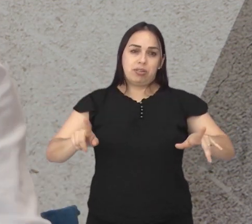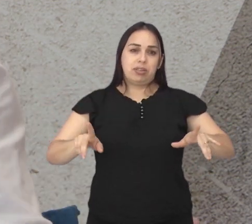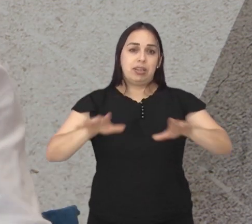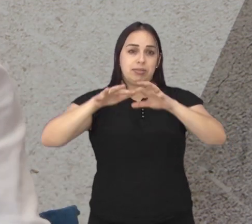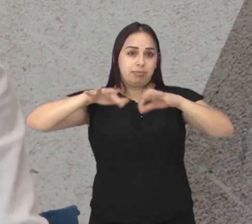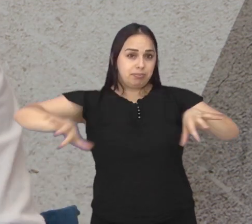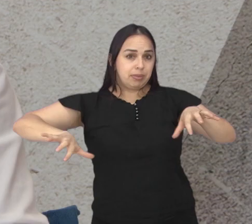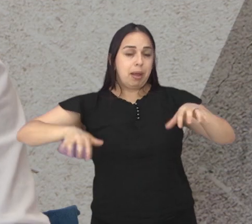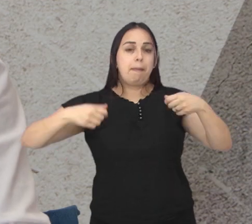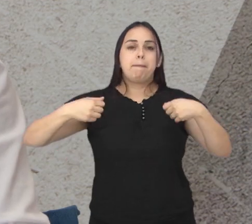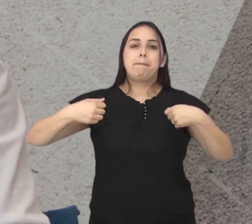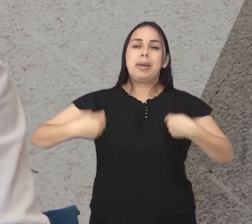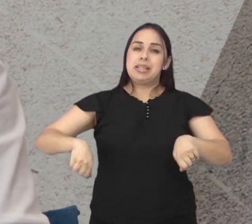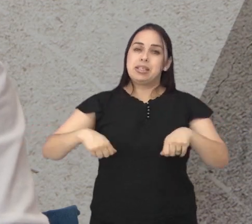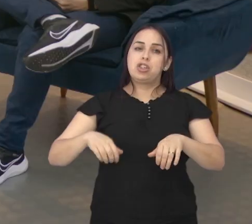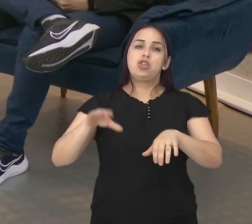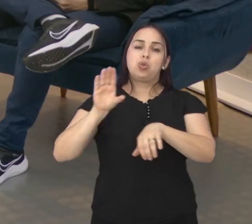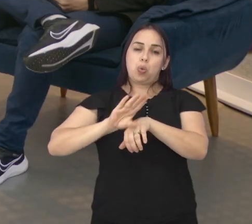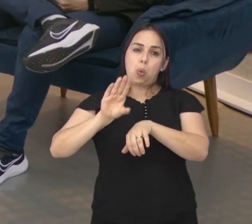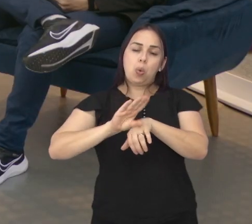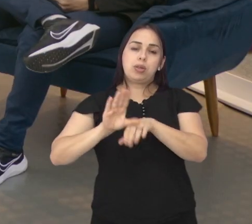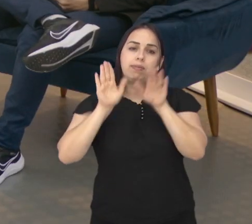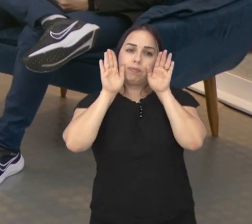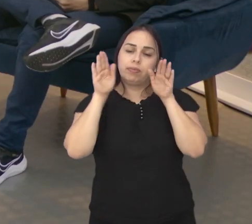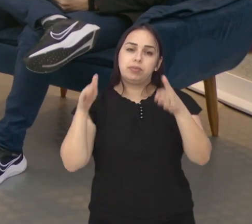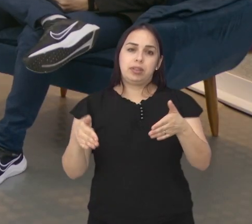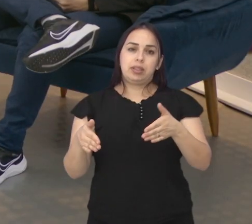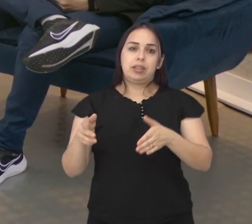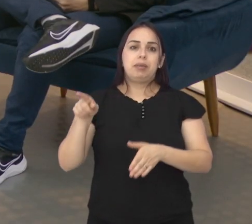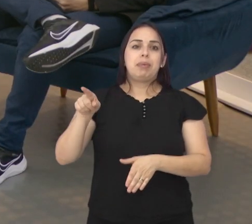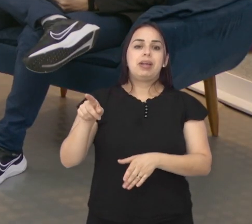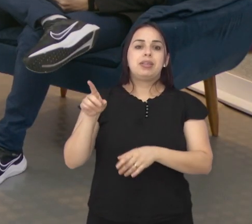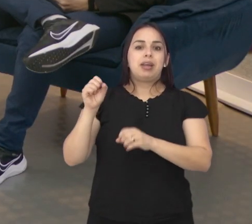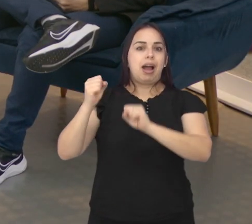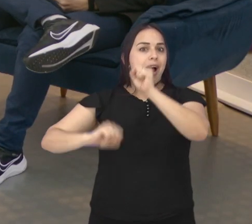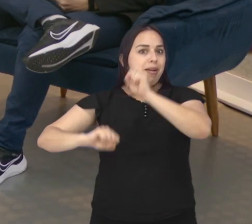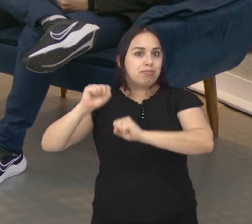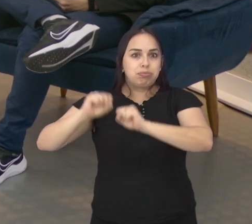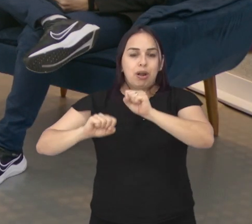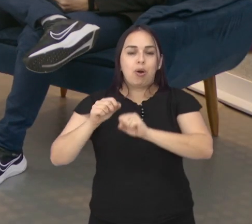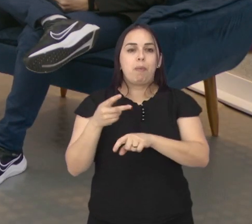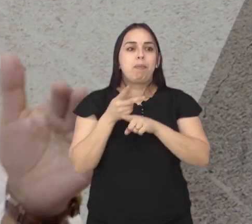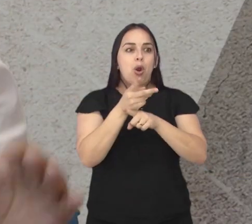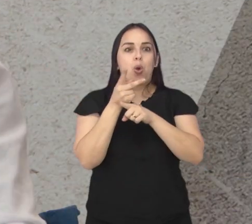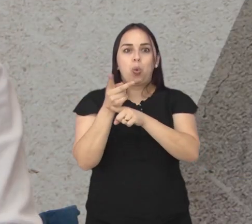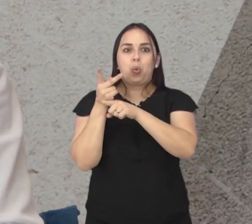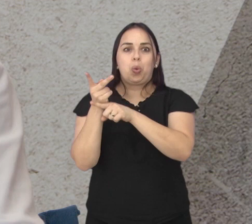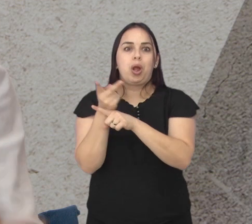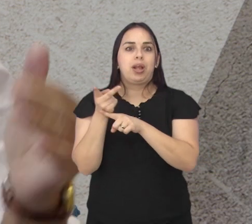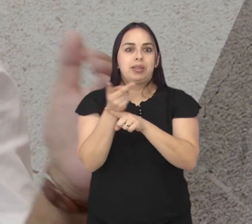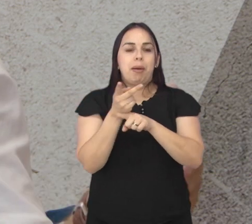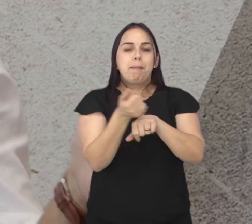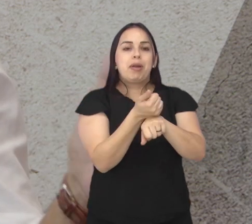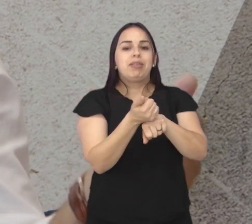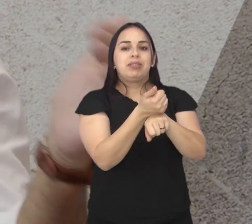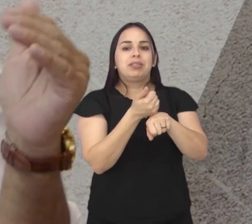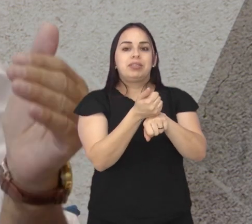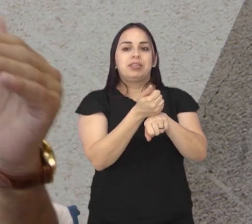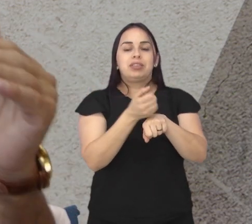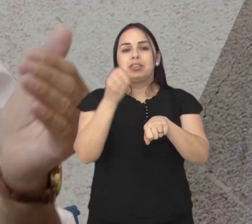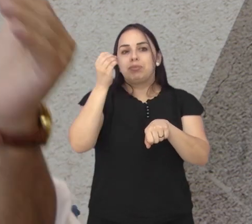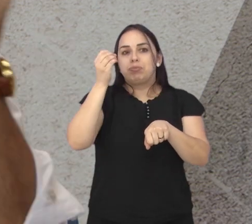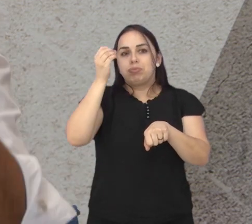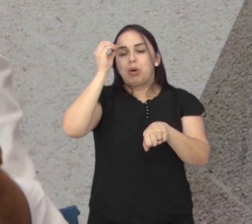mas sem dúvida nenhuma. Parte mais precisa de especialização. Agora, tem um profissional que essa indústria está louca atrás. Qualquer profissional que